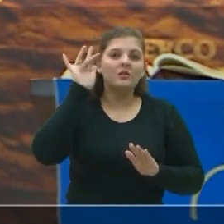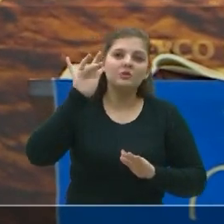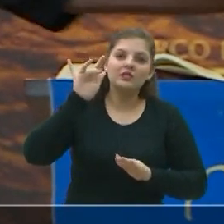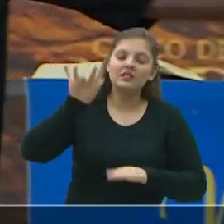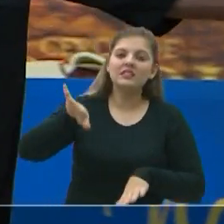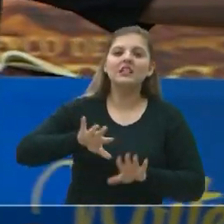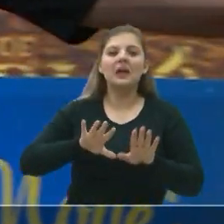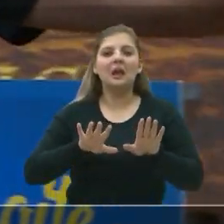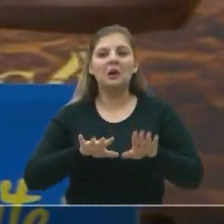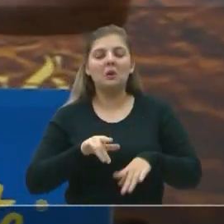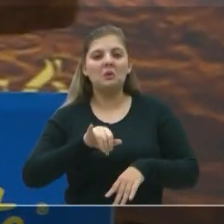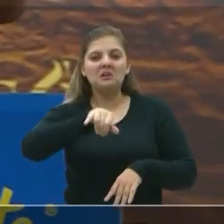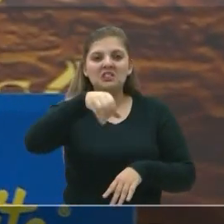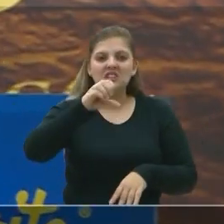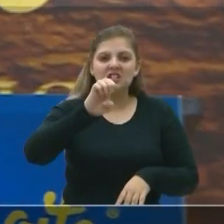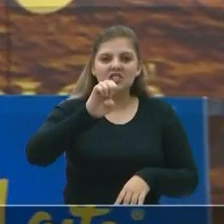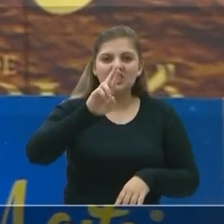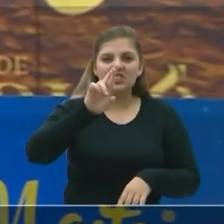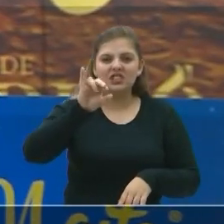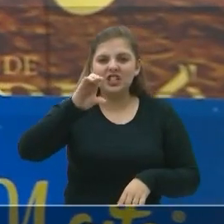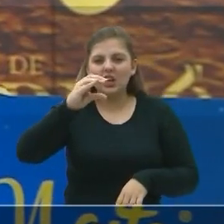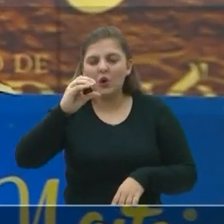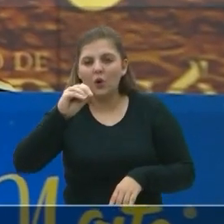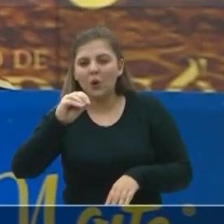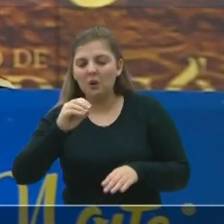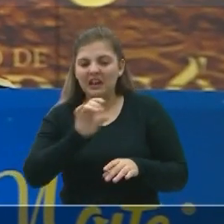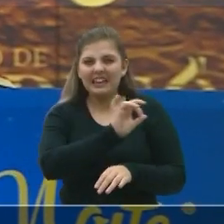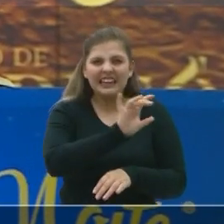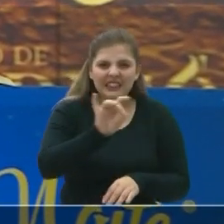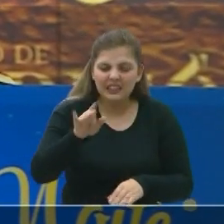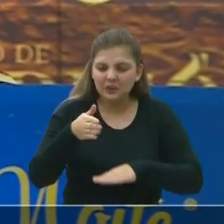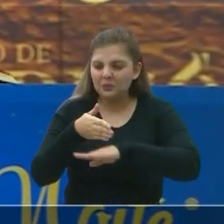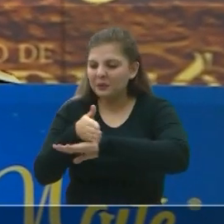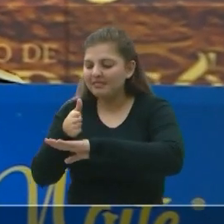cada um vai adentrar,